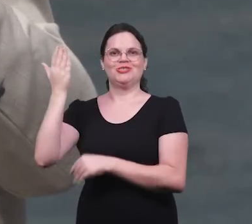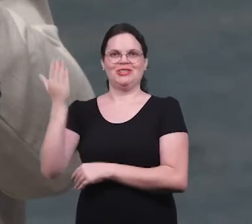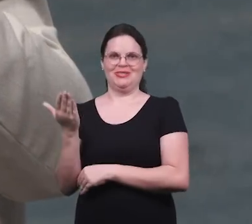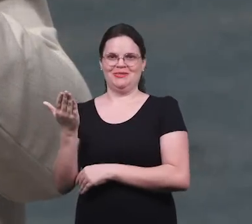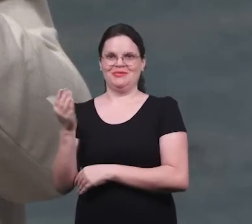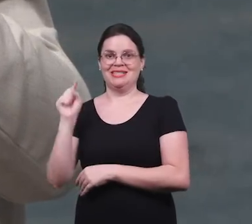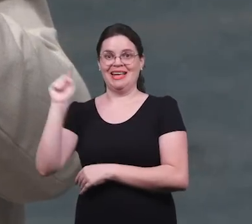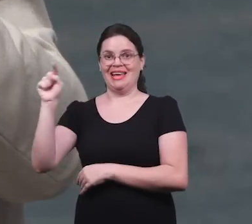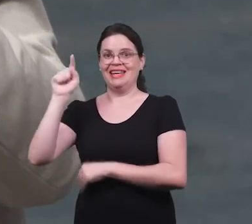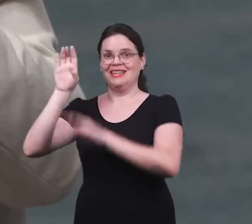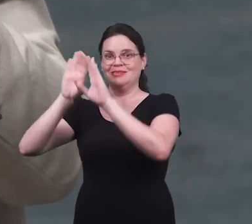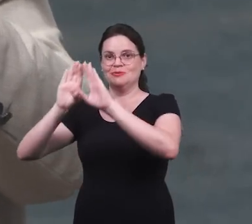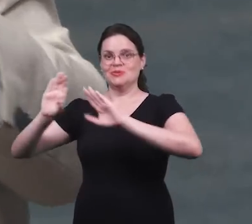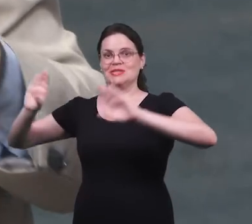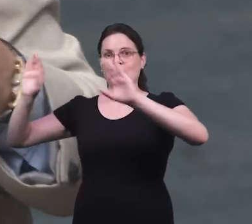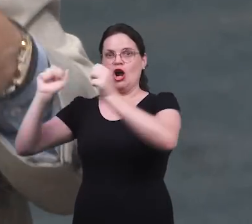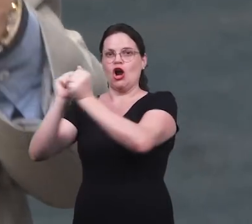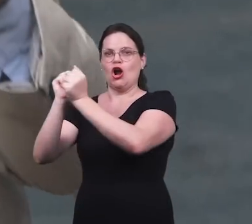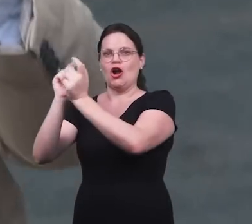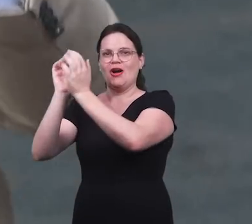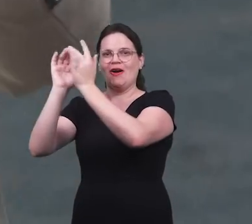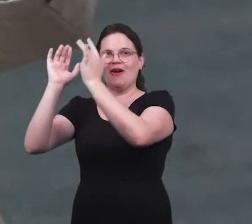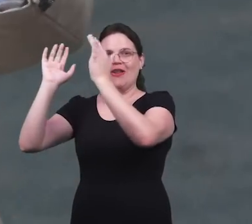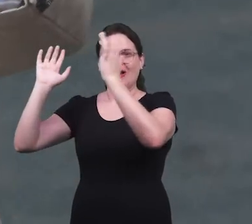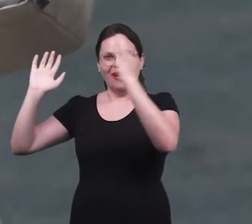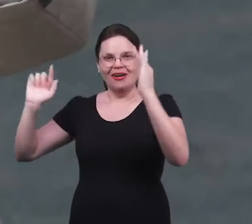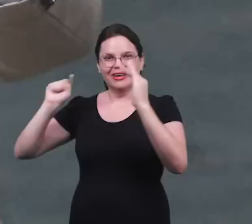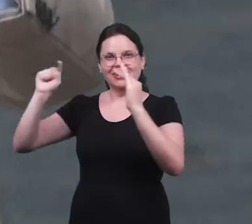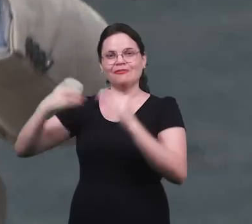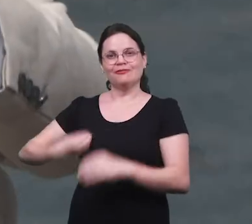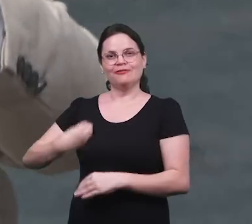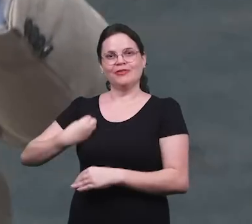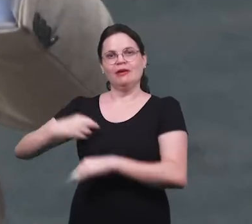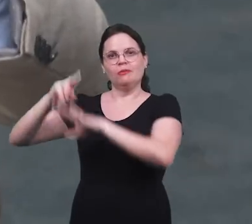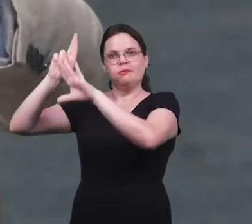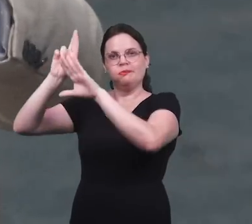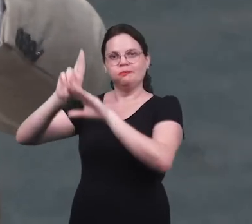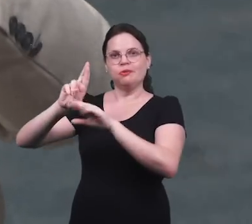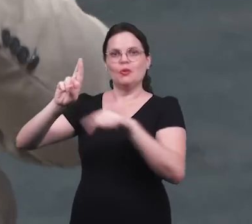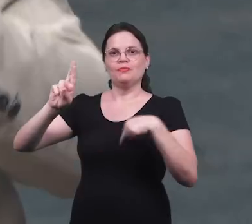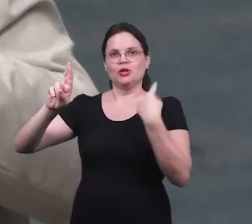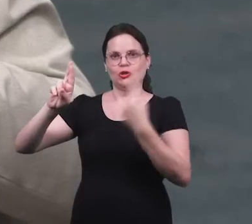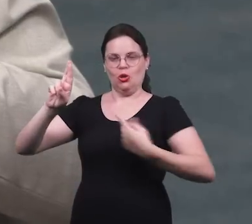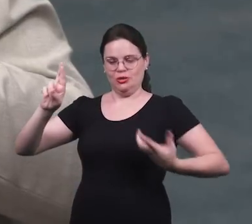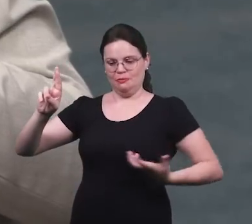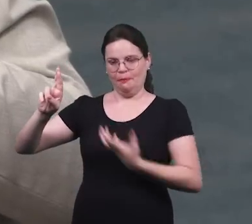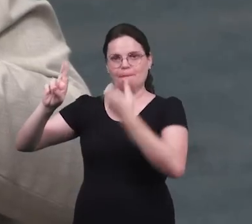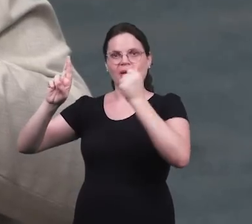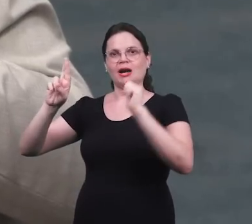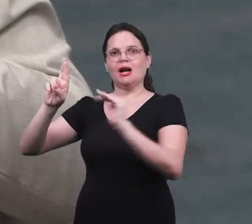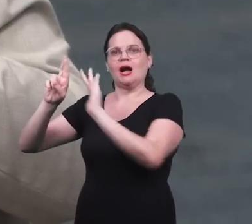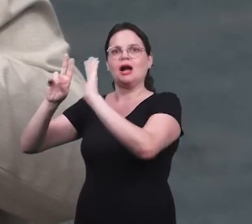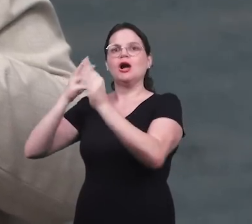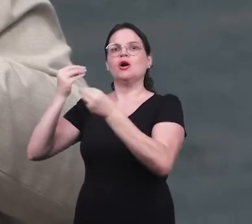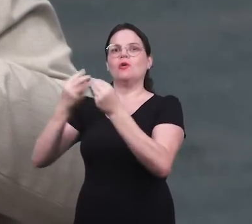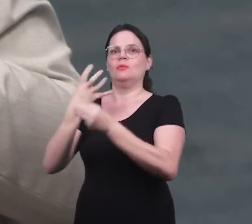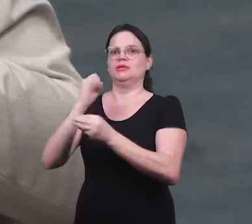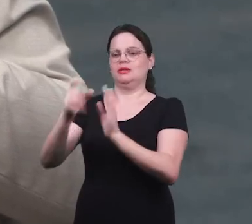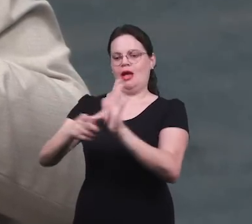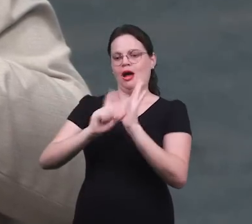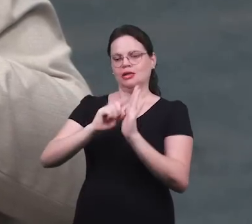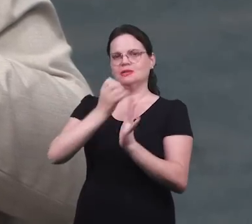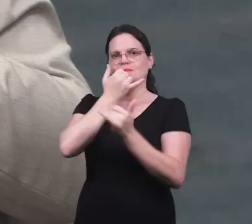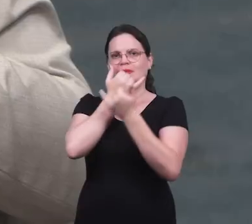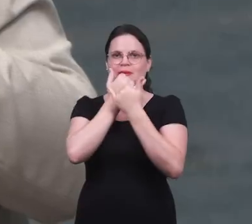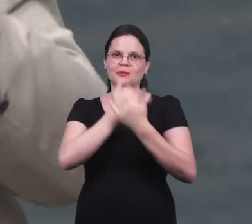em glória vivo, e nós pudermos entrar para o banquete, nós só vamos entrar para o banquete se estivermos perdoados. Amém. Se ele aceitou o nosso